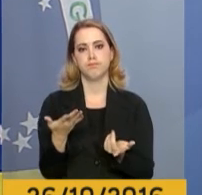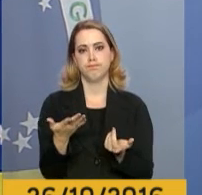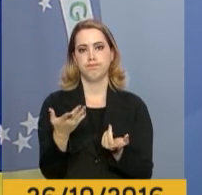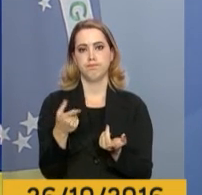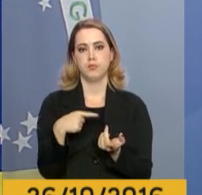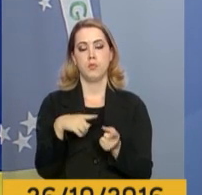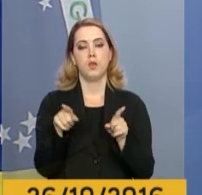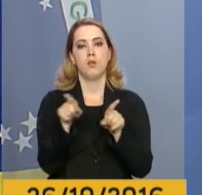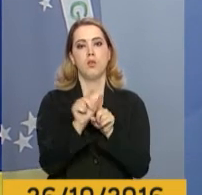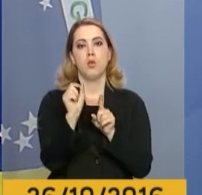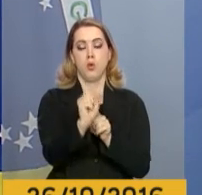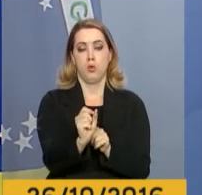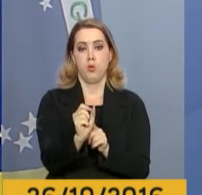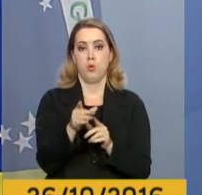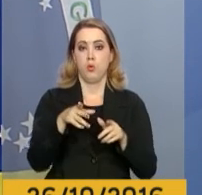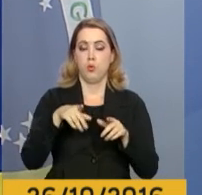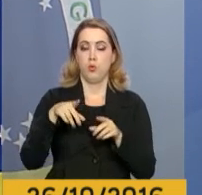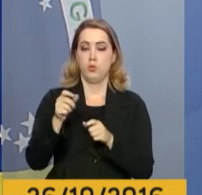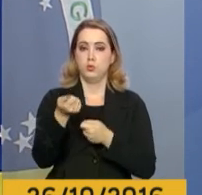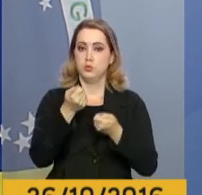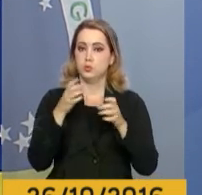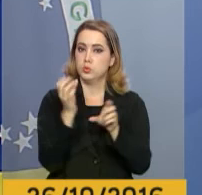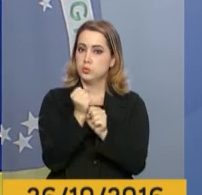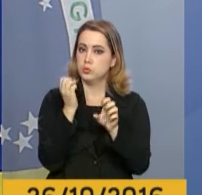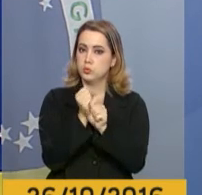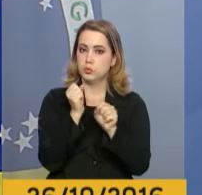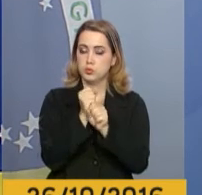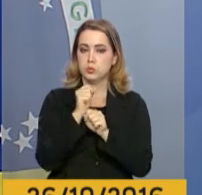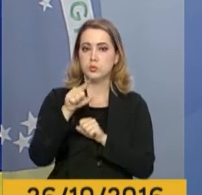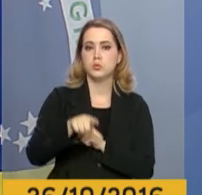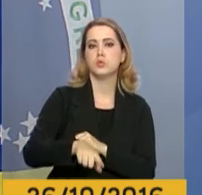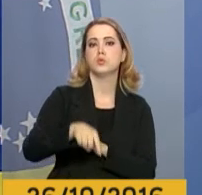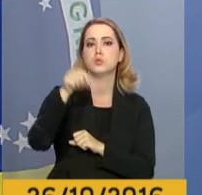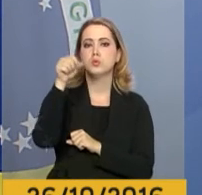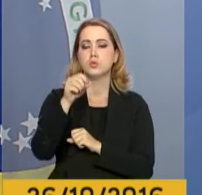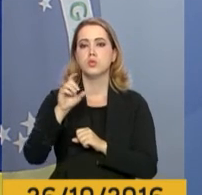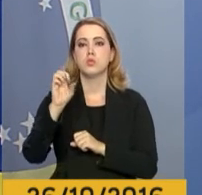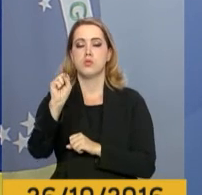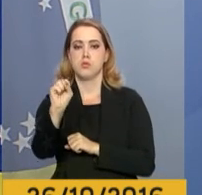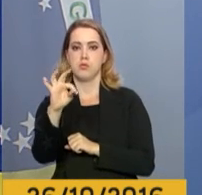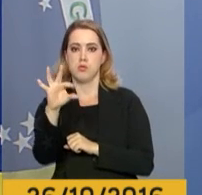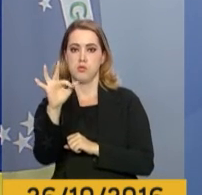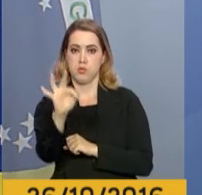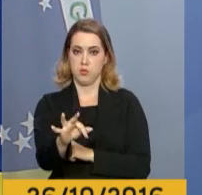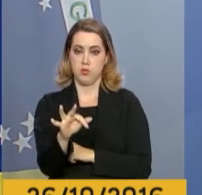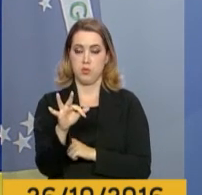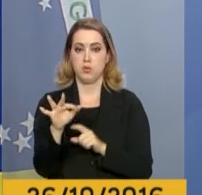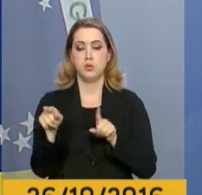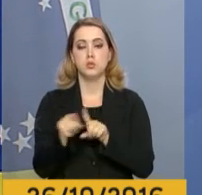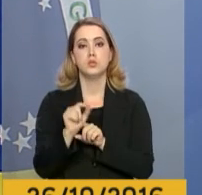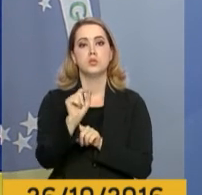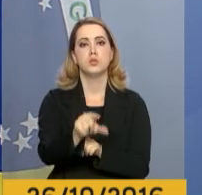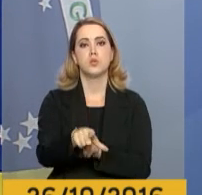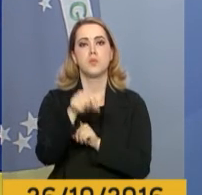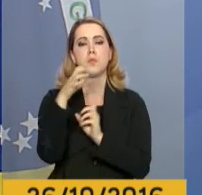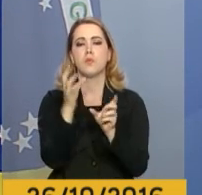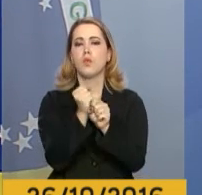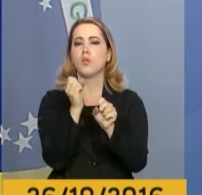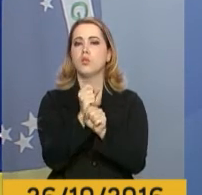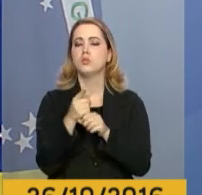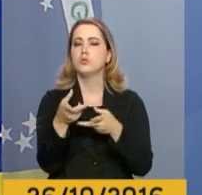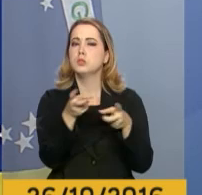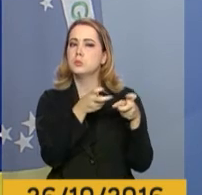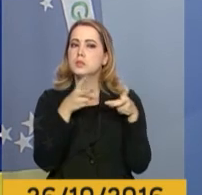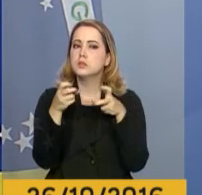orçamentário positivo da decisão tomada pelo Supremo Tribunal Federal está sendo estimado pelas unidades técnicas competentes do